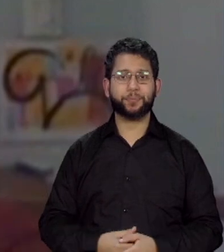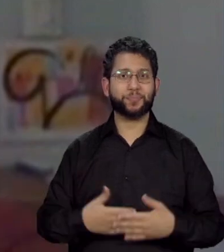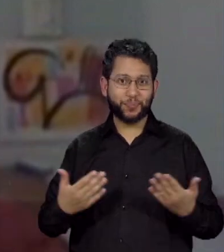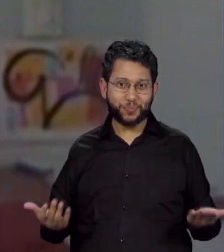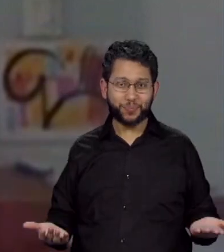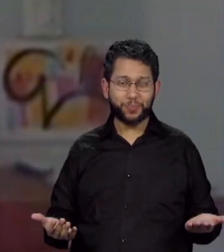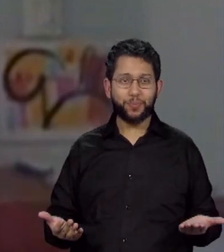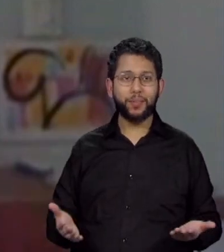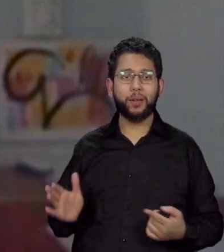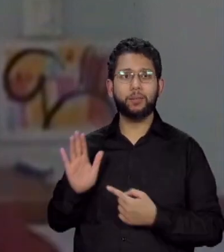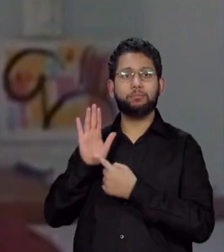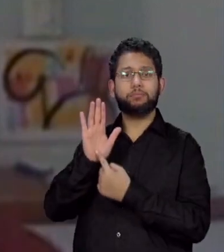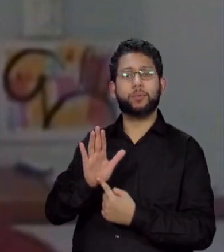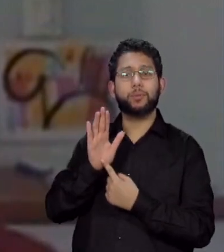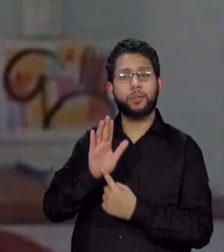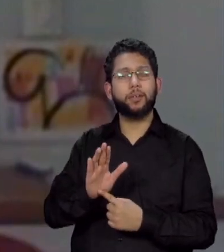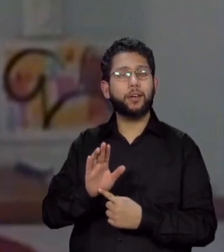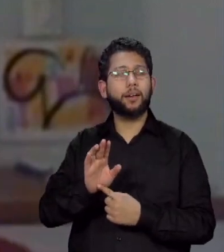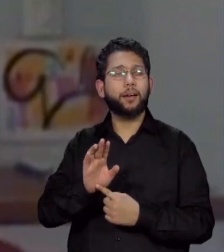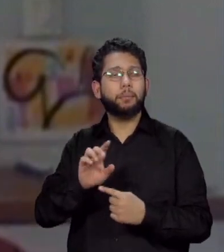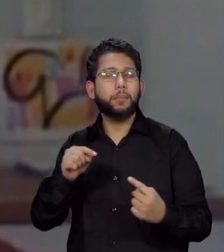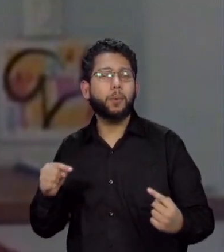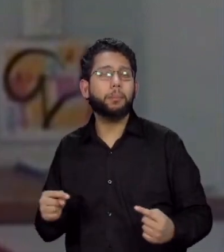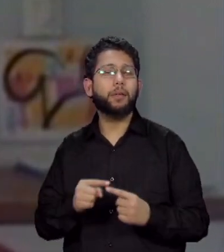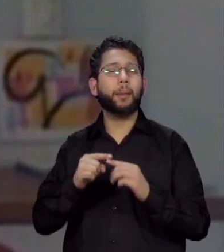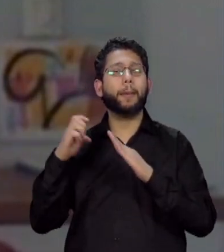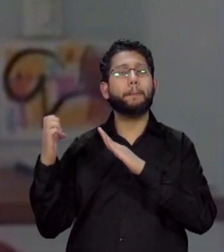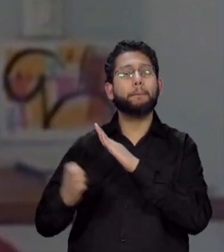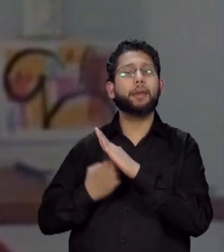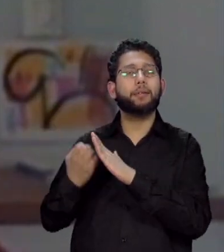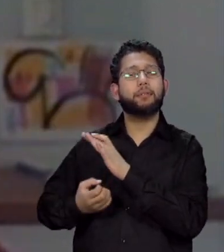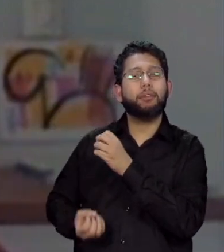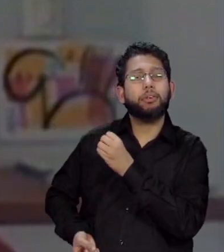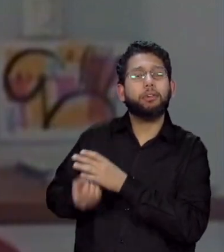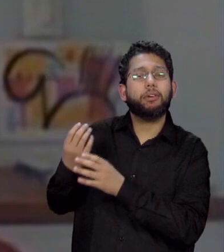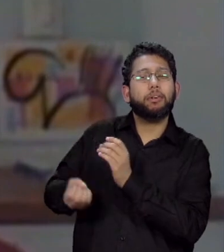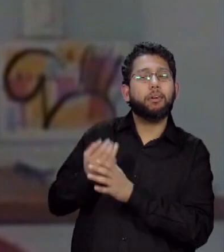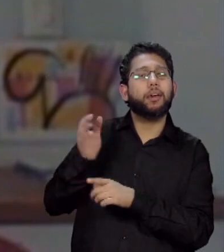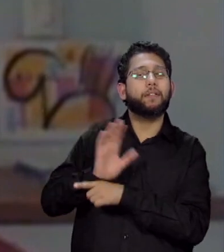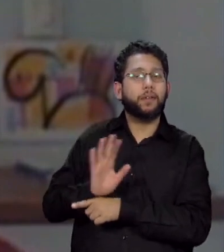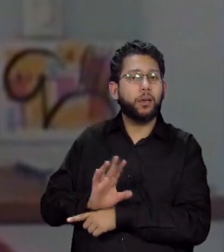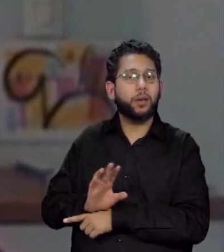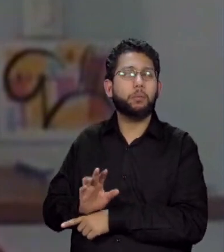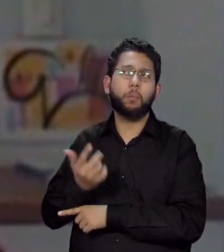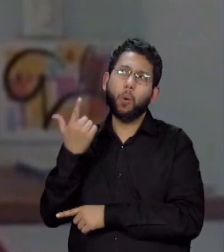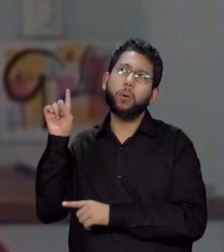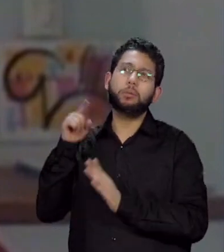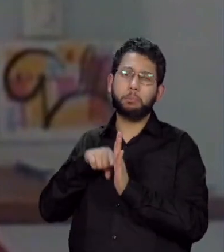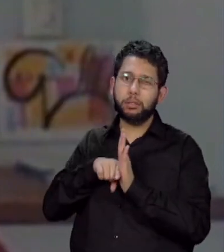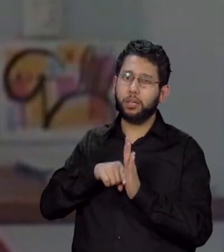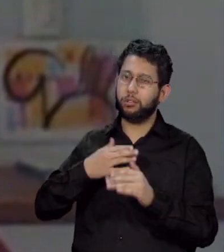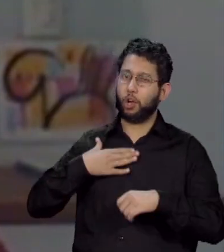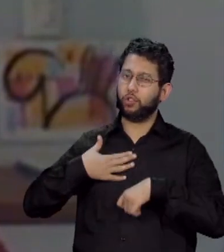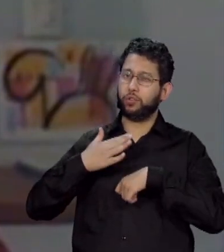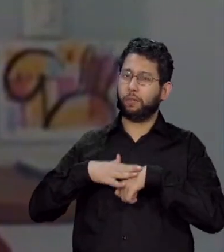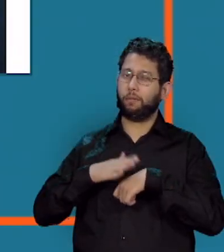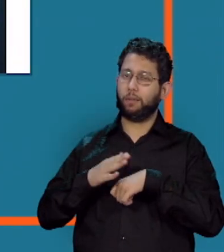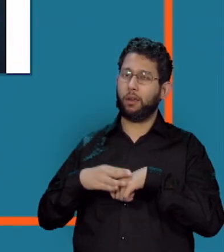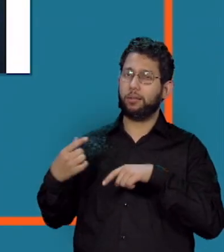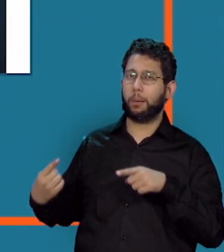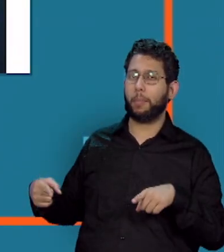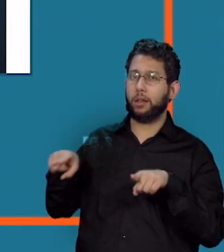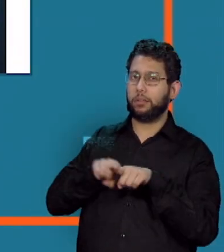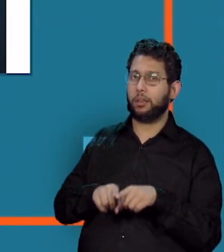vê das empresas produtoras, isso foi uma outra pesquisa que nós realizamos em conjunto